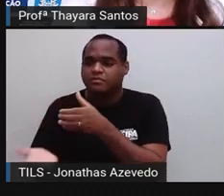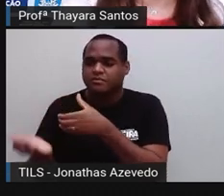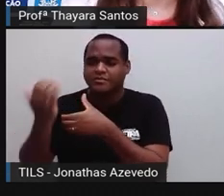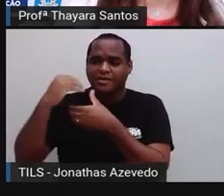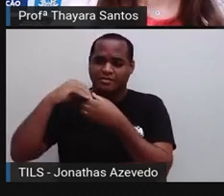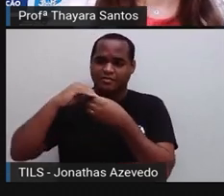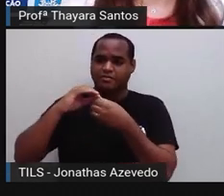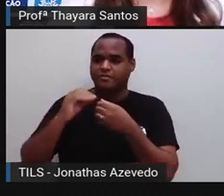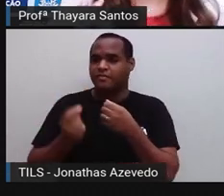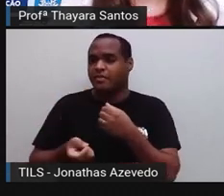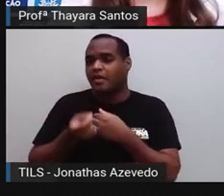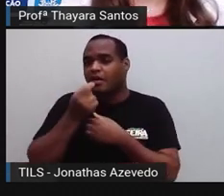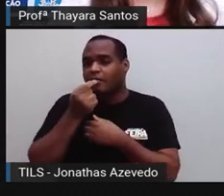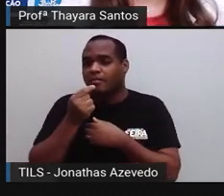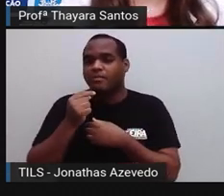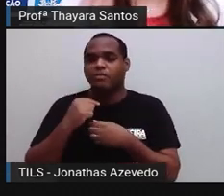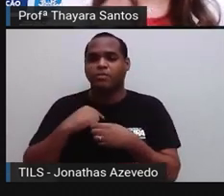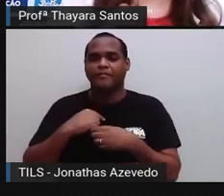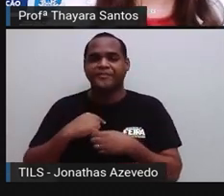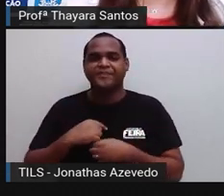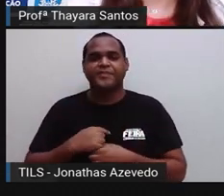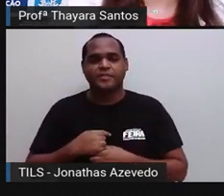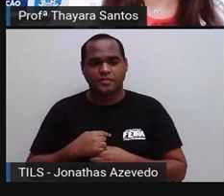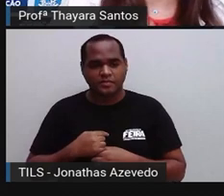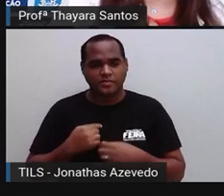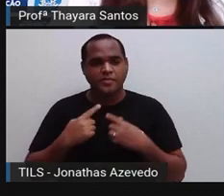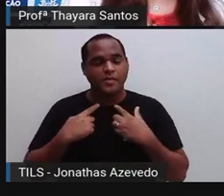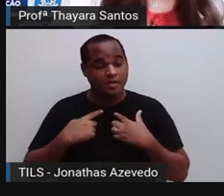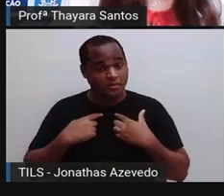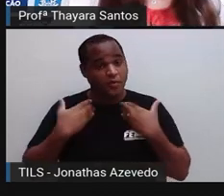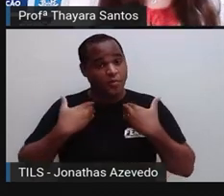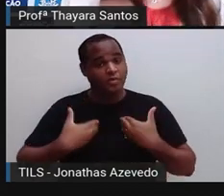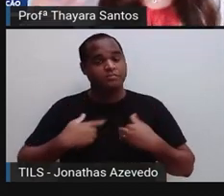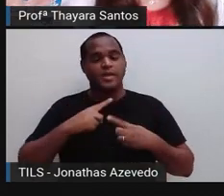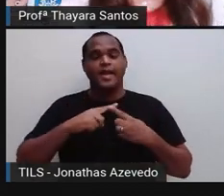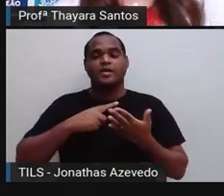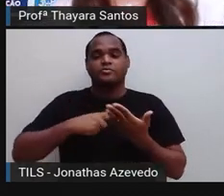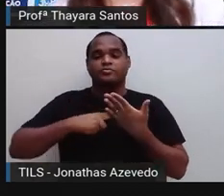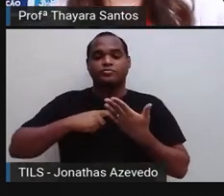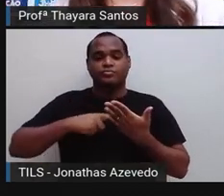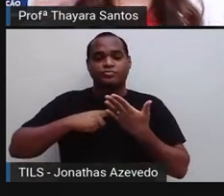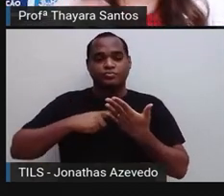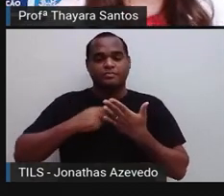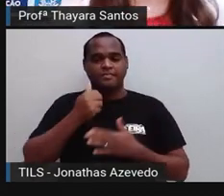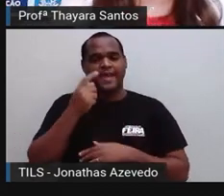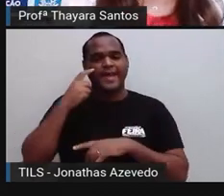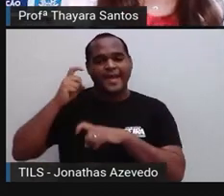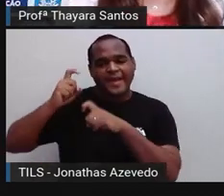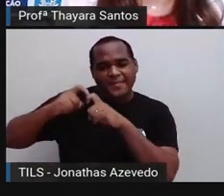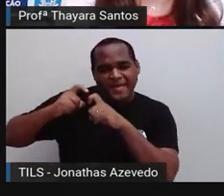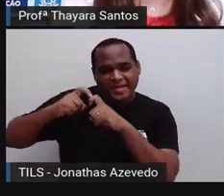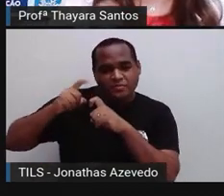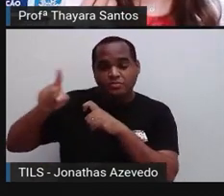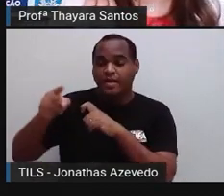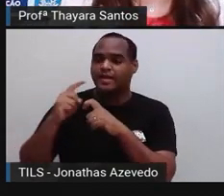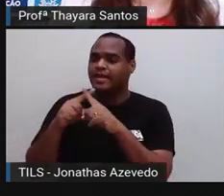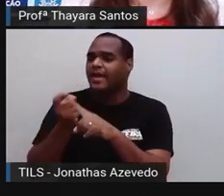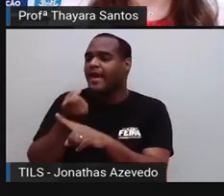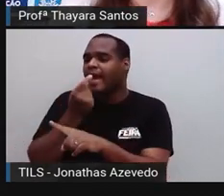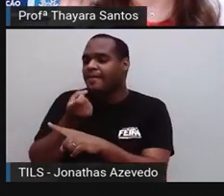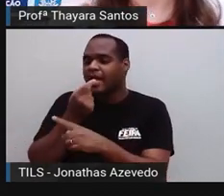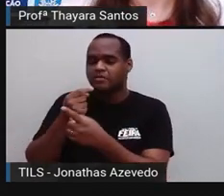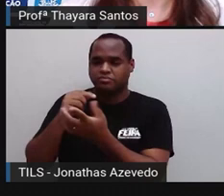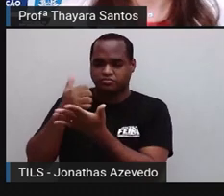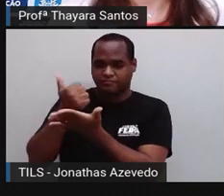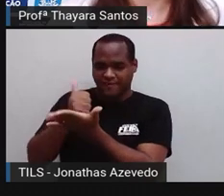Só que, claro, eles fazem isso para ajudar no nosso funcionamento. Toda vez que a gente vai no médico e ele receita o medicamento, ele está